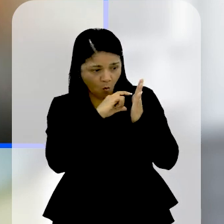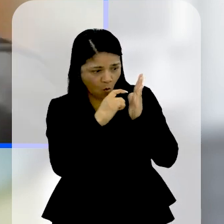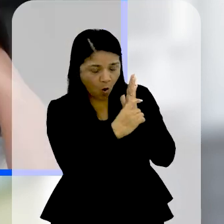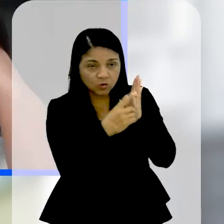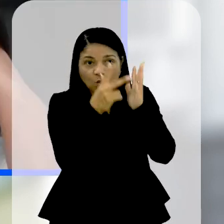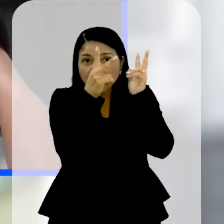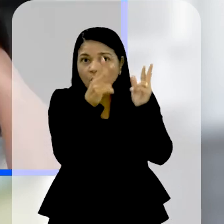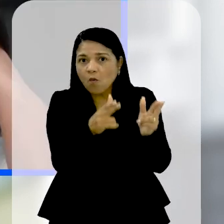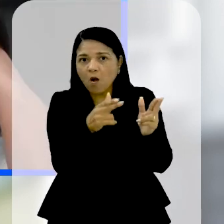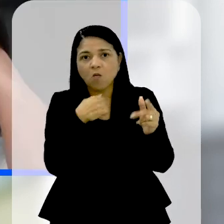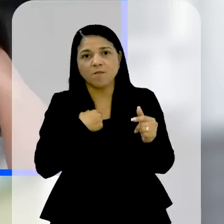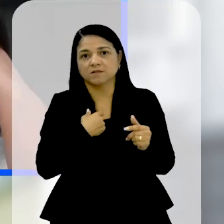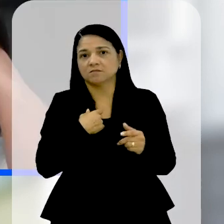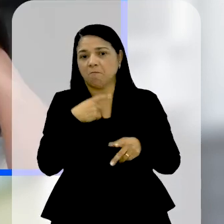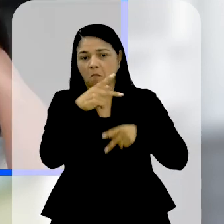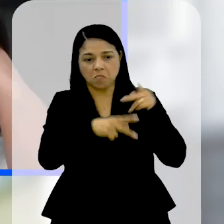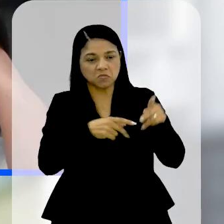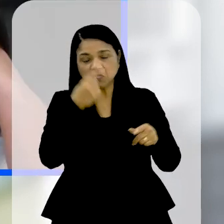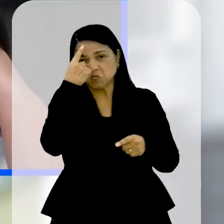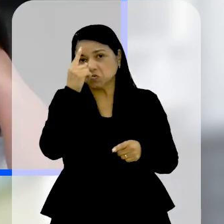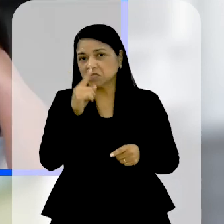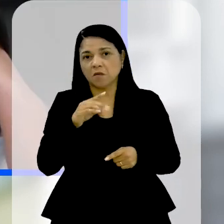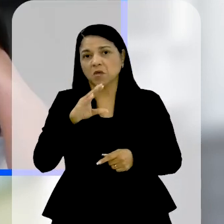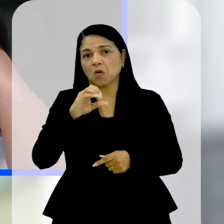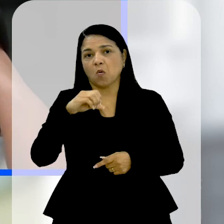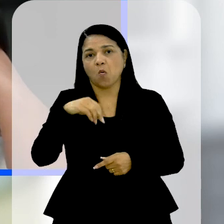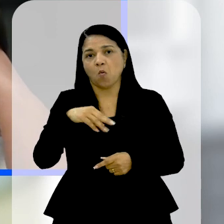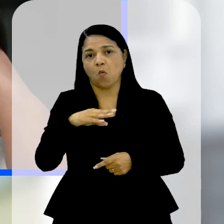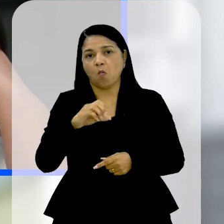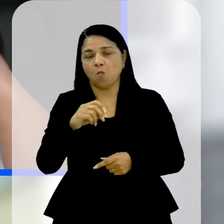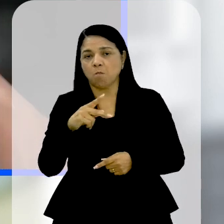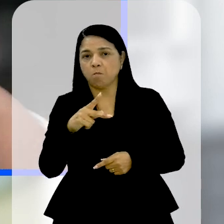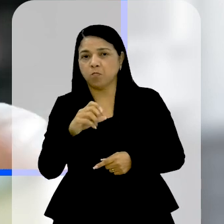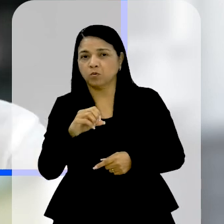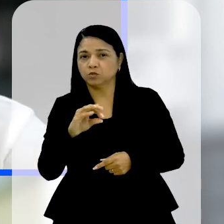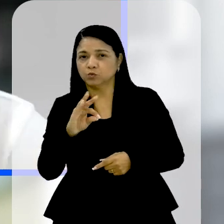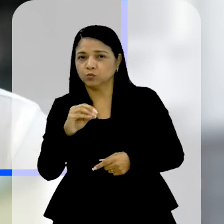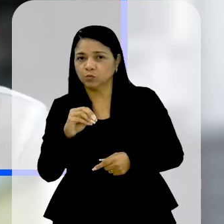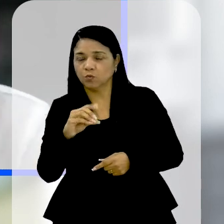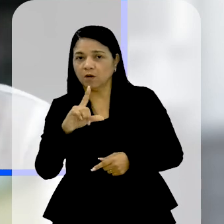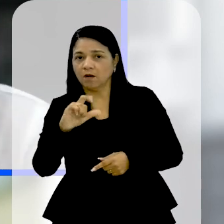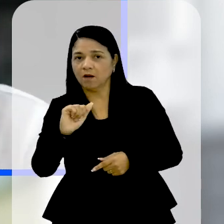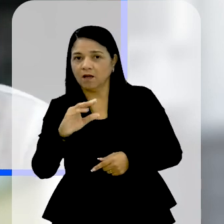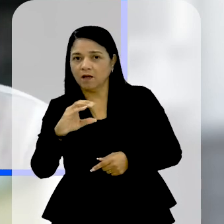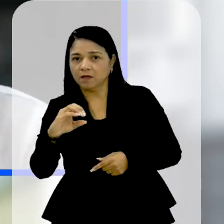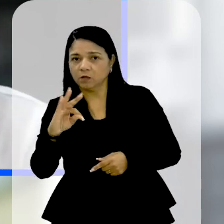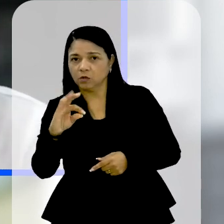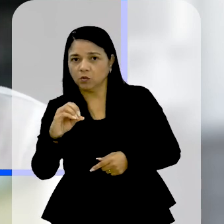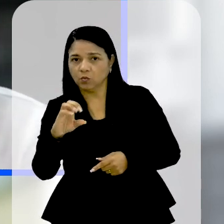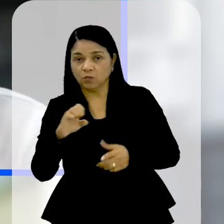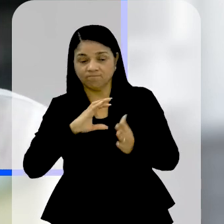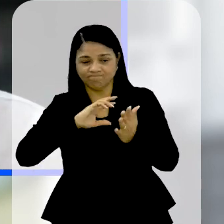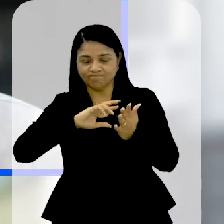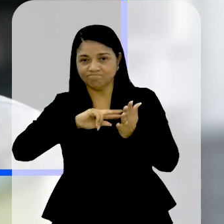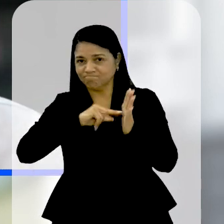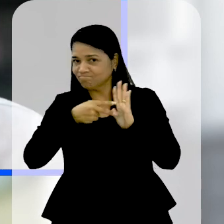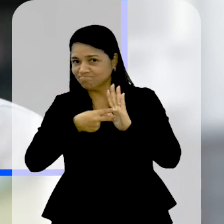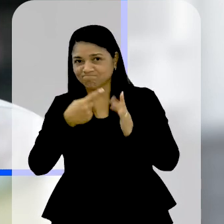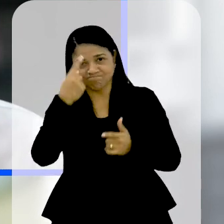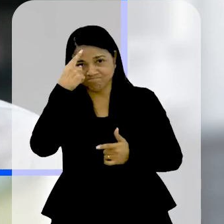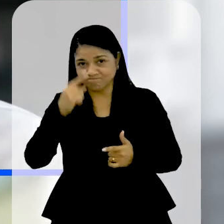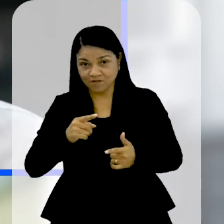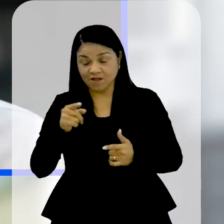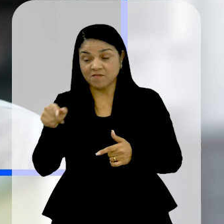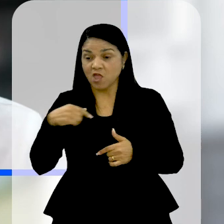é igualzinho, e a população nem sabe o que é composto lácteo, né? Muito parecido. E não sabe que esse composto lácteo, eu chamo